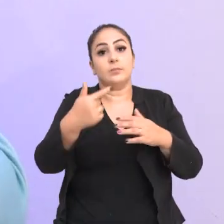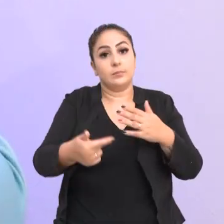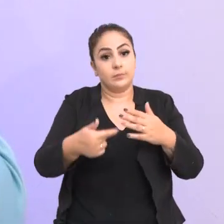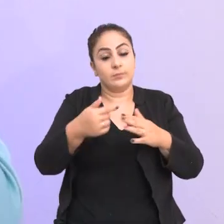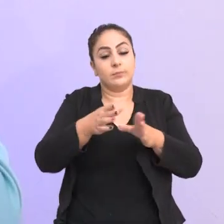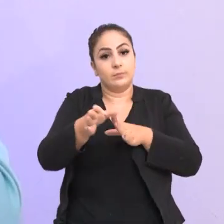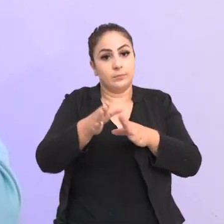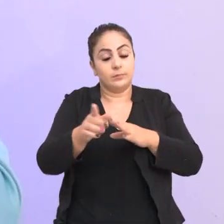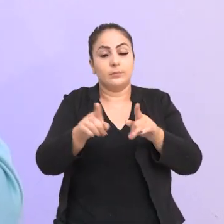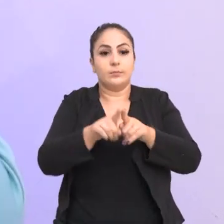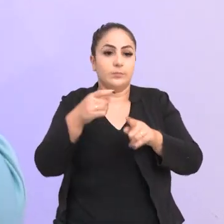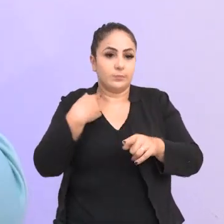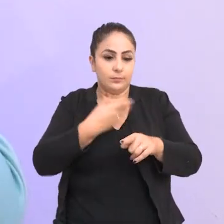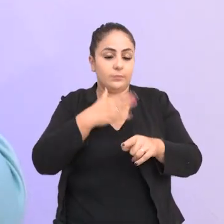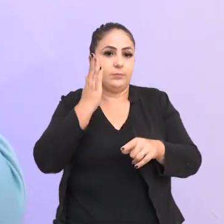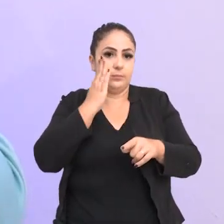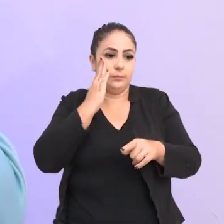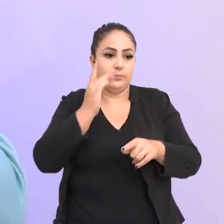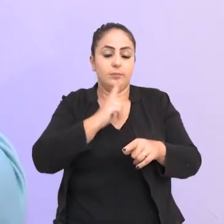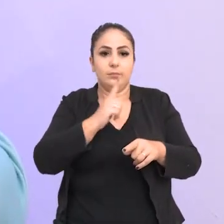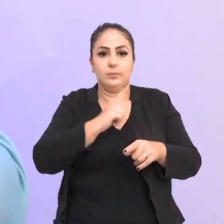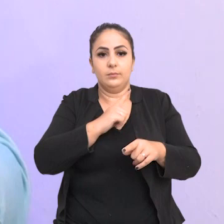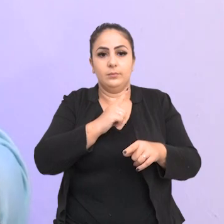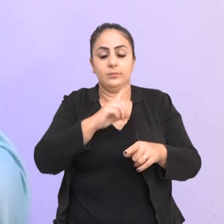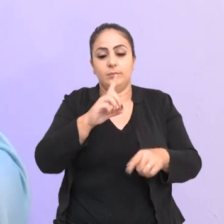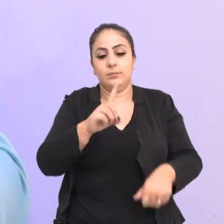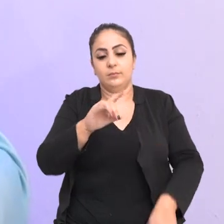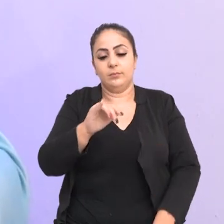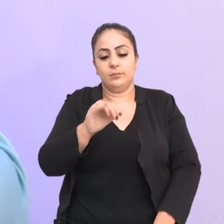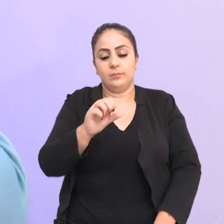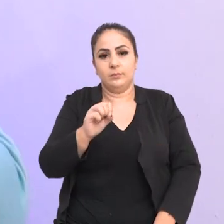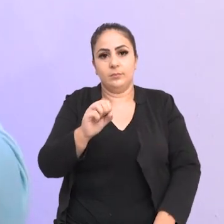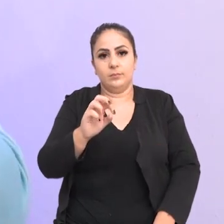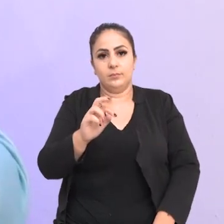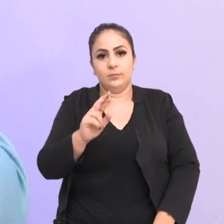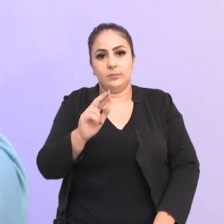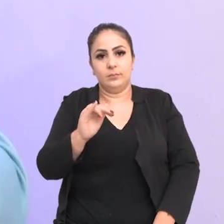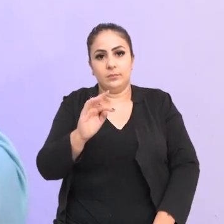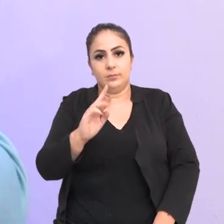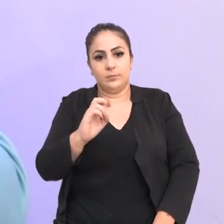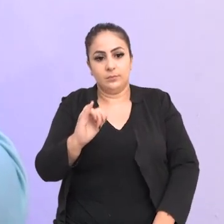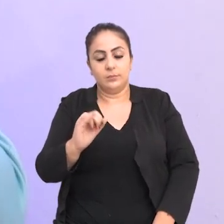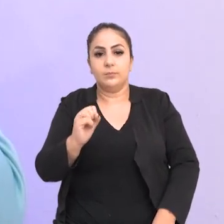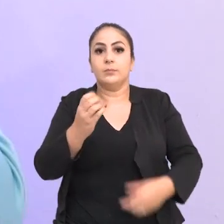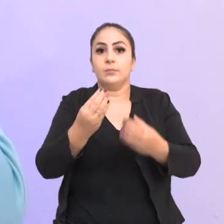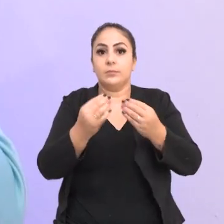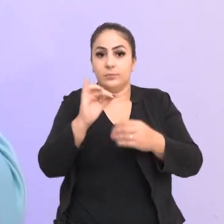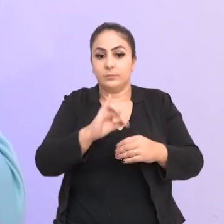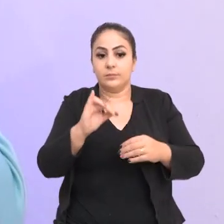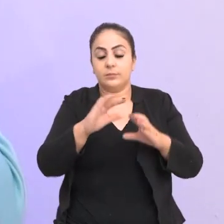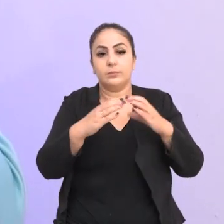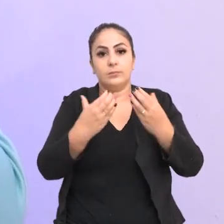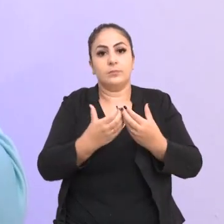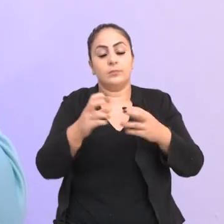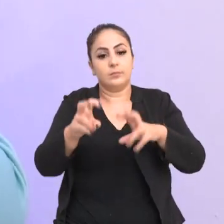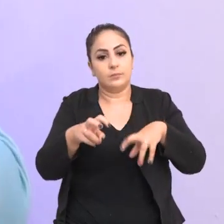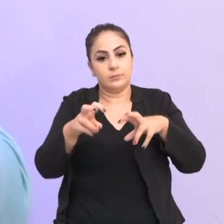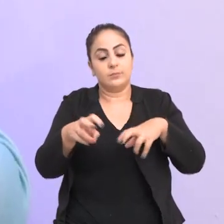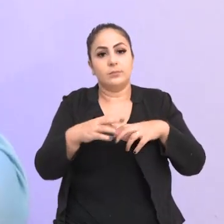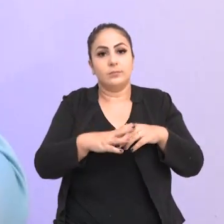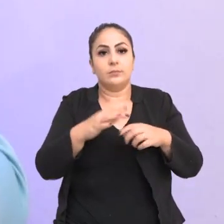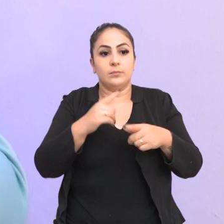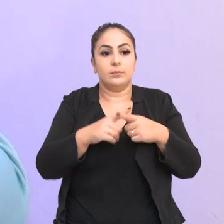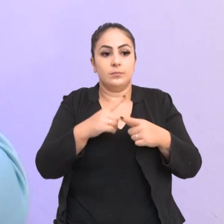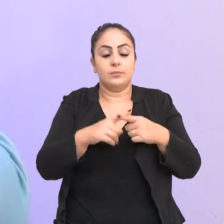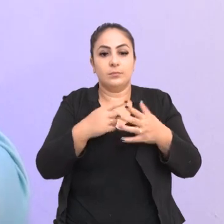outros conselhos também, a gente sabe que existem os conselhos distritais, que são muito importantes para a comunidade rural, porque é a partir